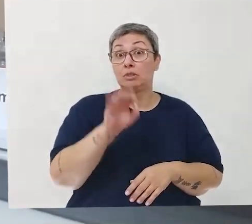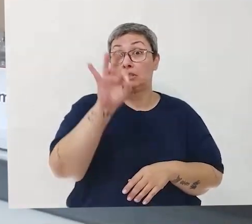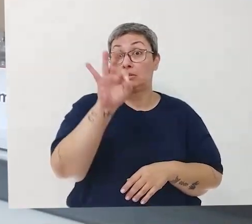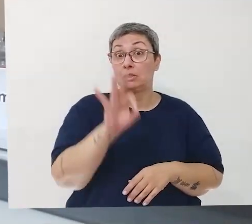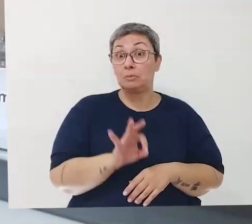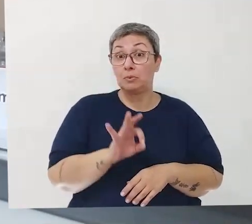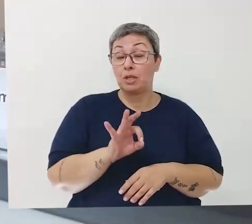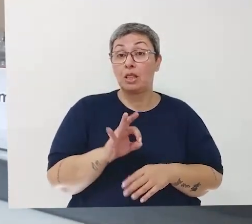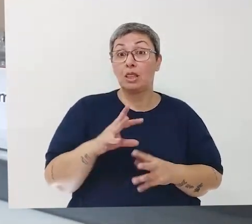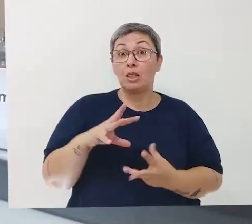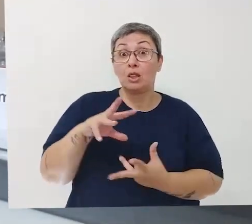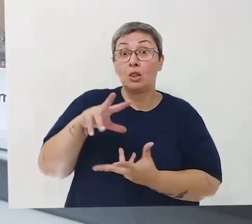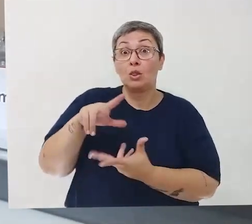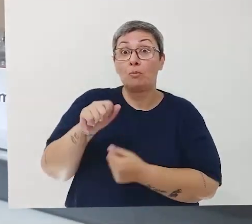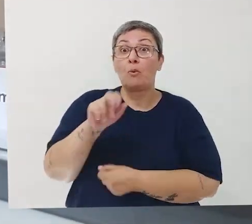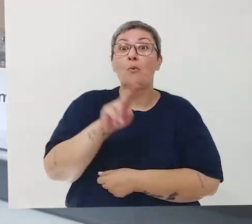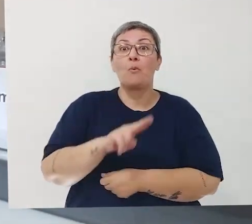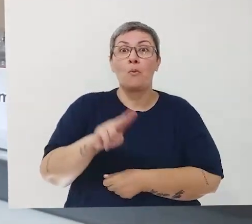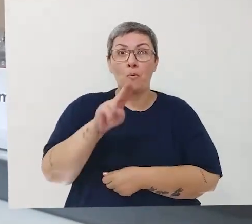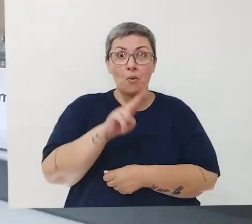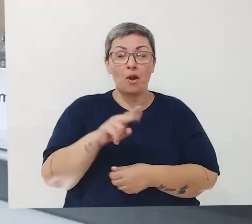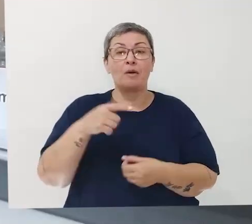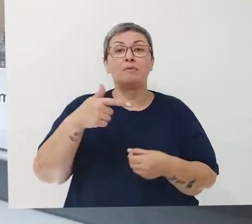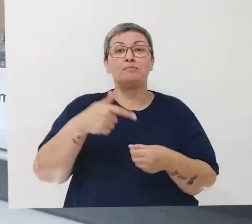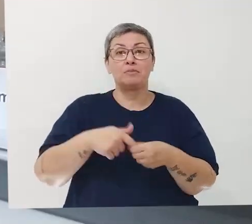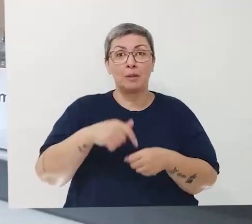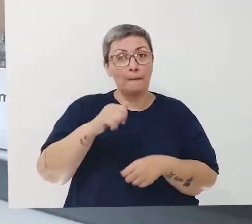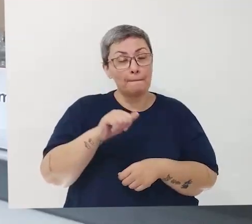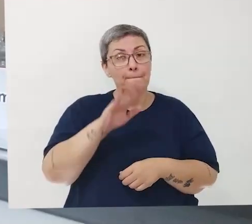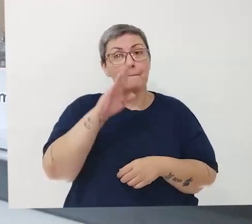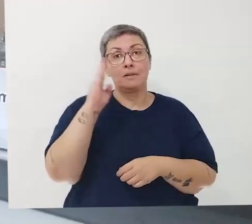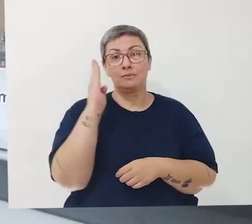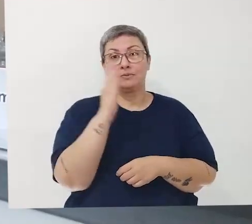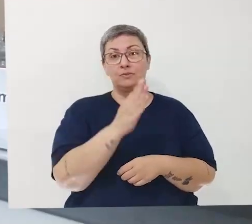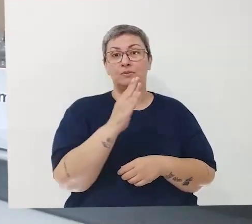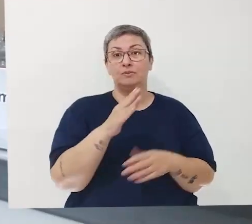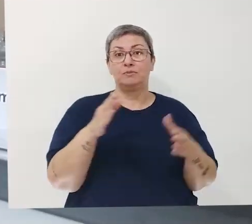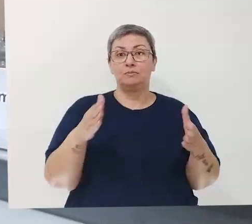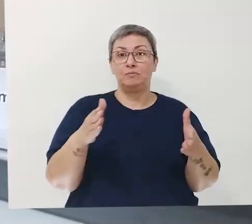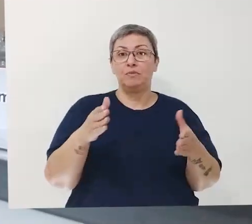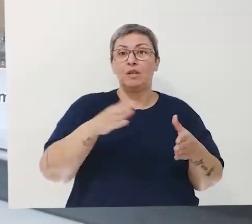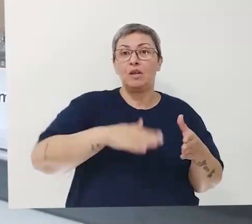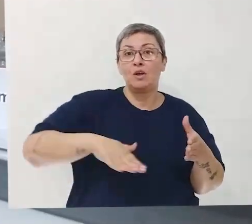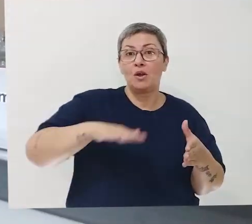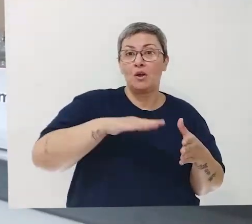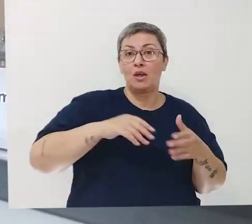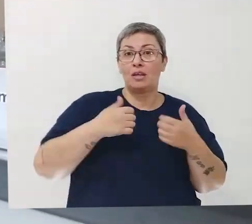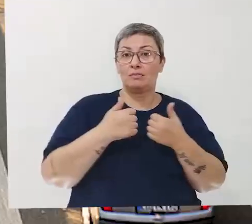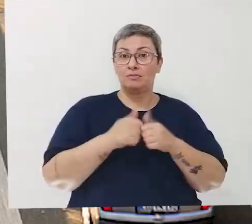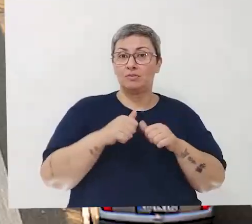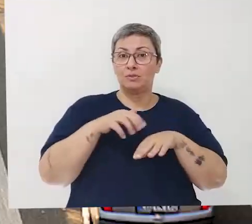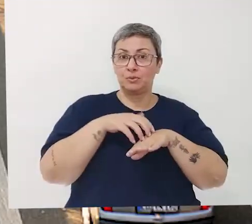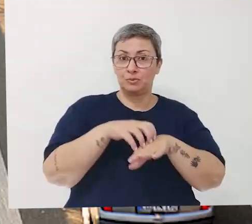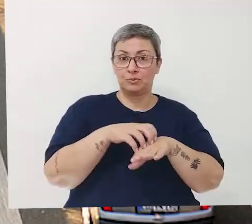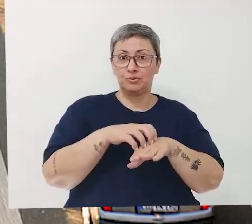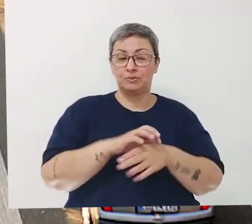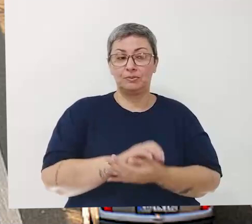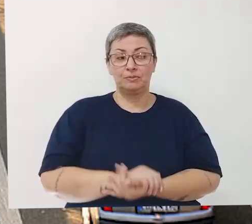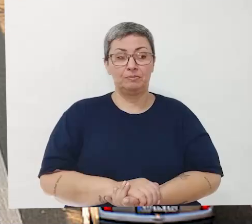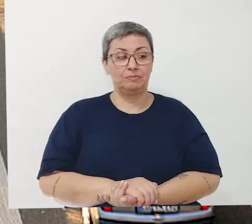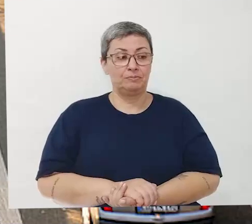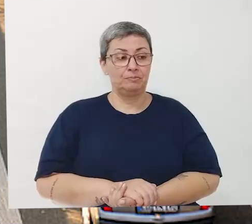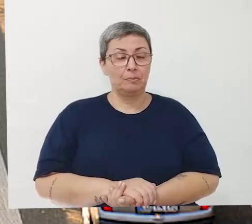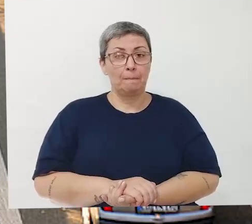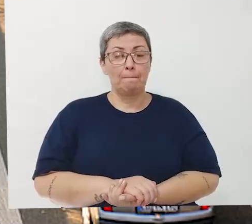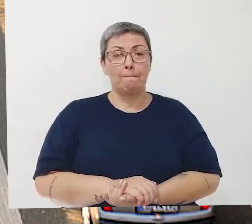50% do planeta, sendo predominante no setor de transportes.